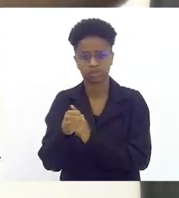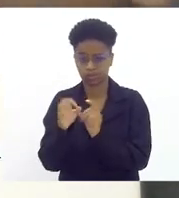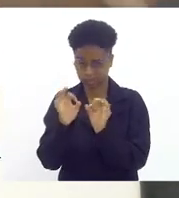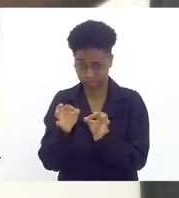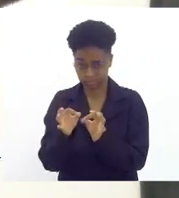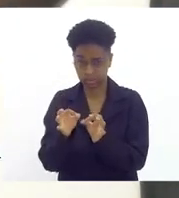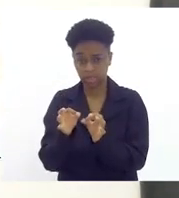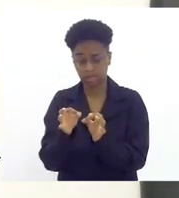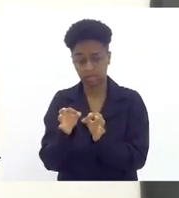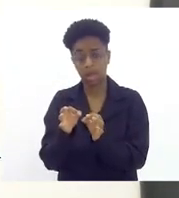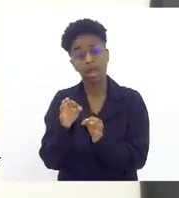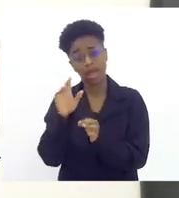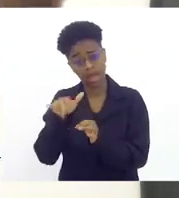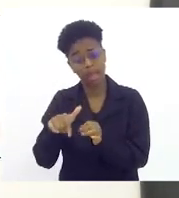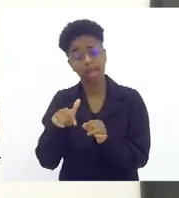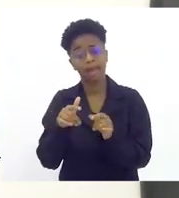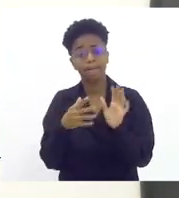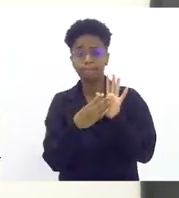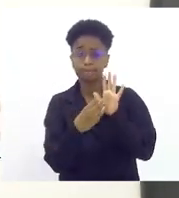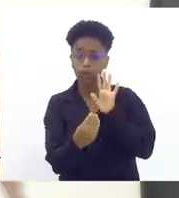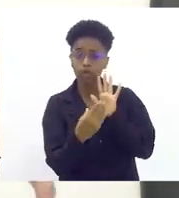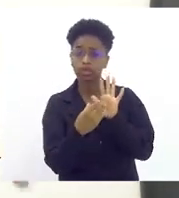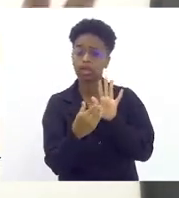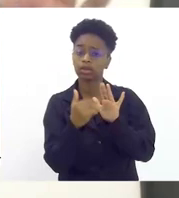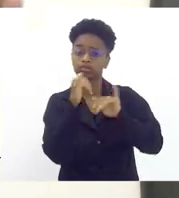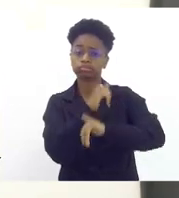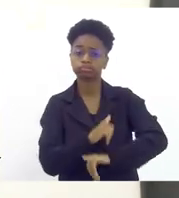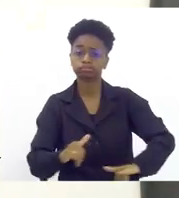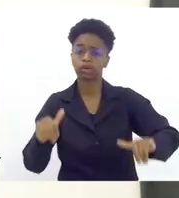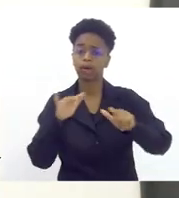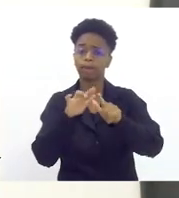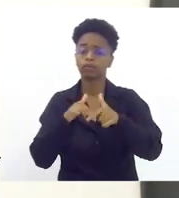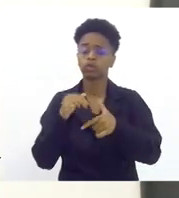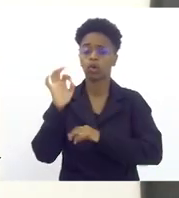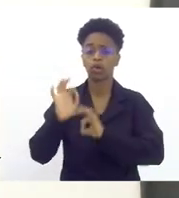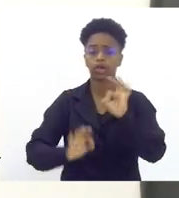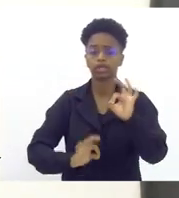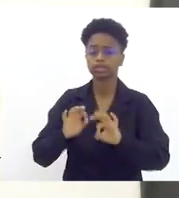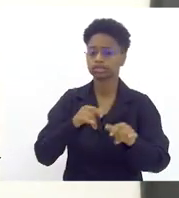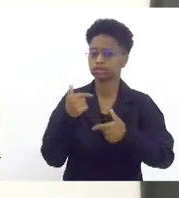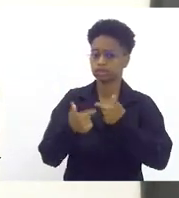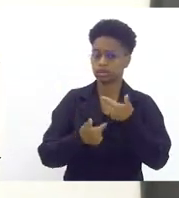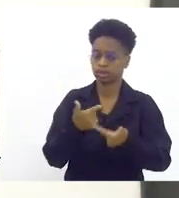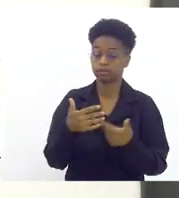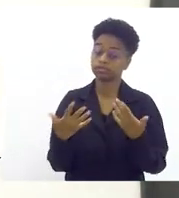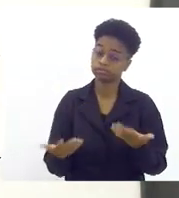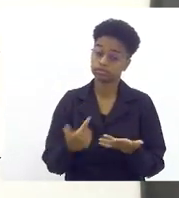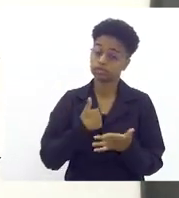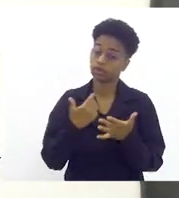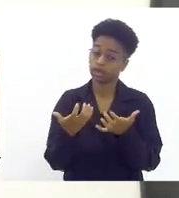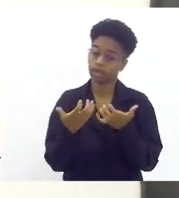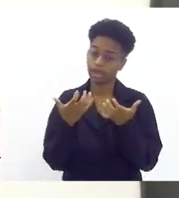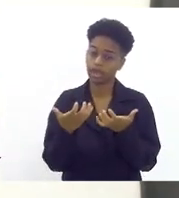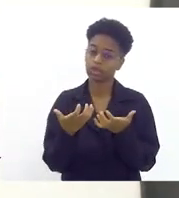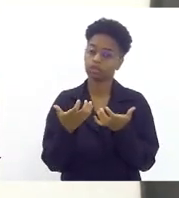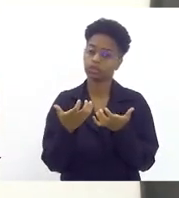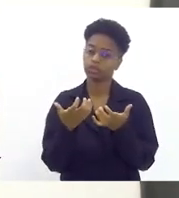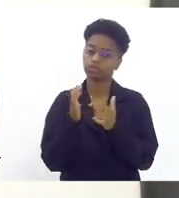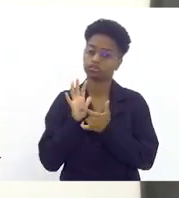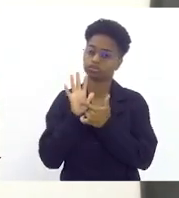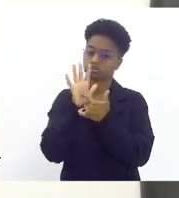foi um espelho que foi trazido das organizações dos trabalhadores. Então, eu gostaria de